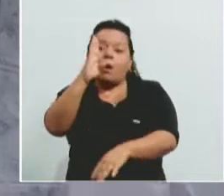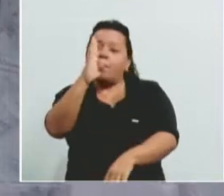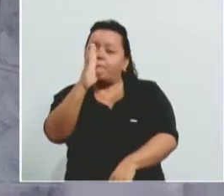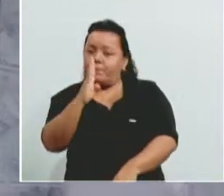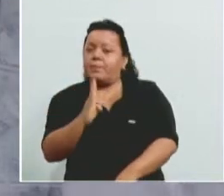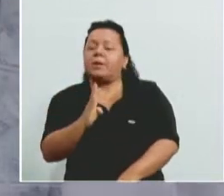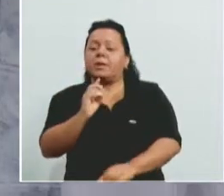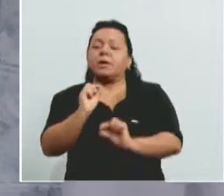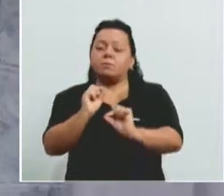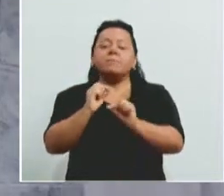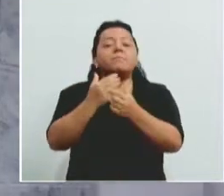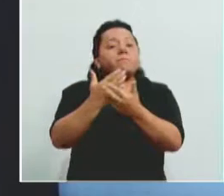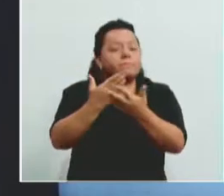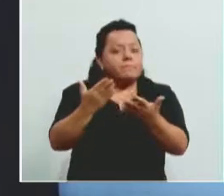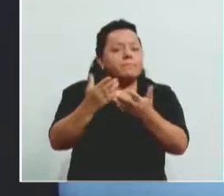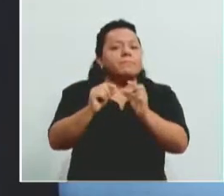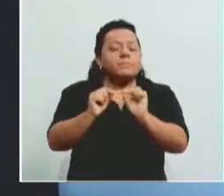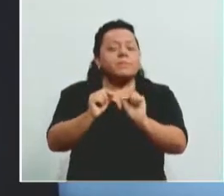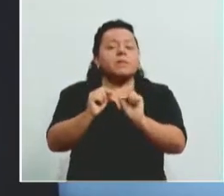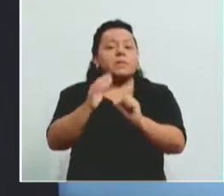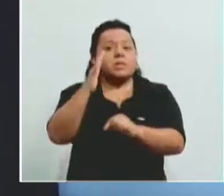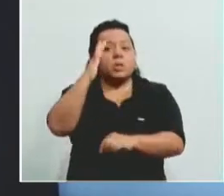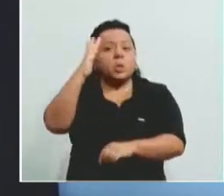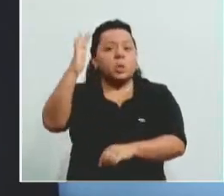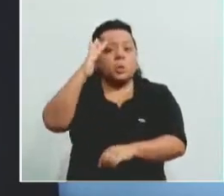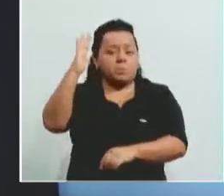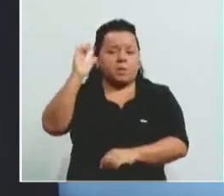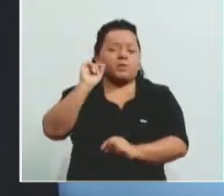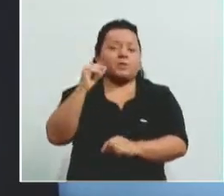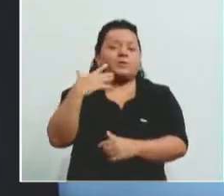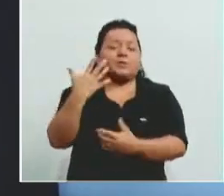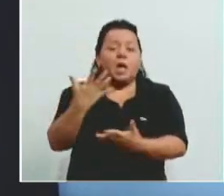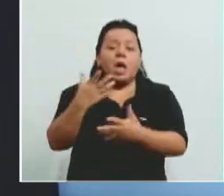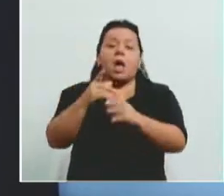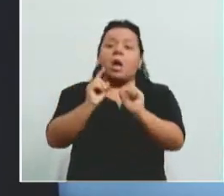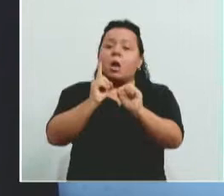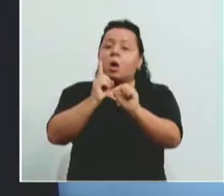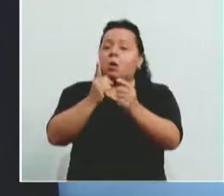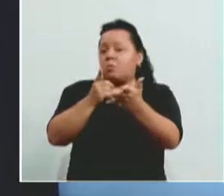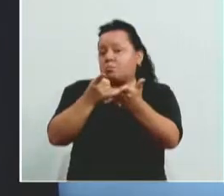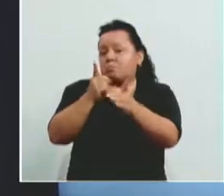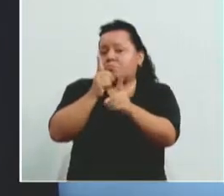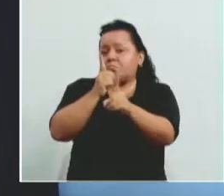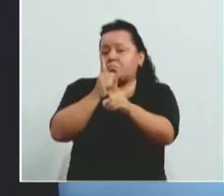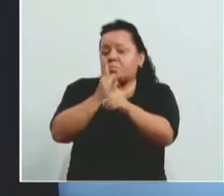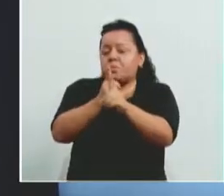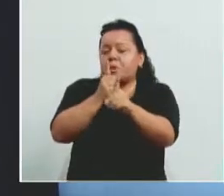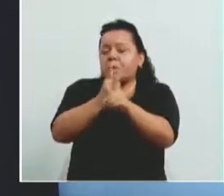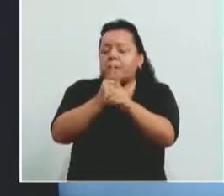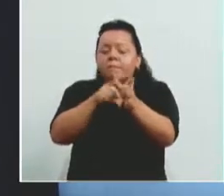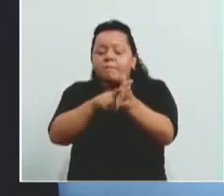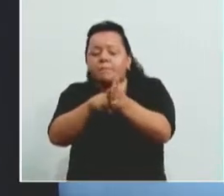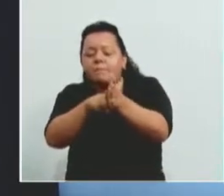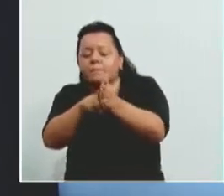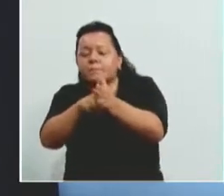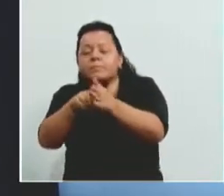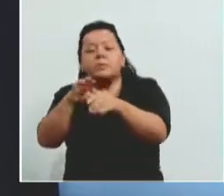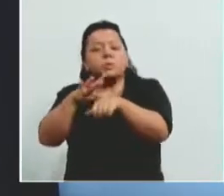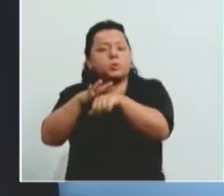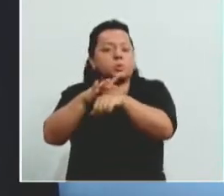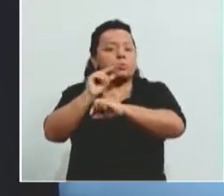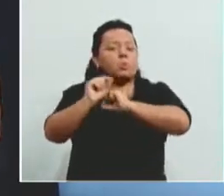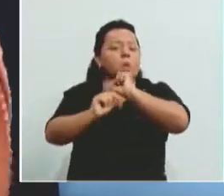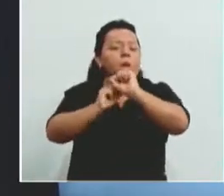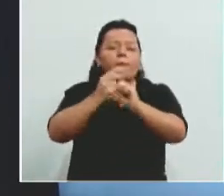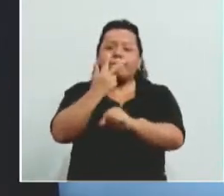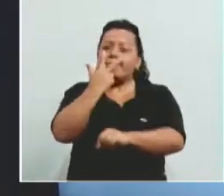imagina, né, doutora? É uma doença subdiagnosticada. Por quê? Pelo motivo que a gente falou no comecinho. É uma doença que se parece, no